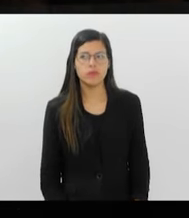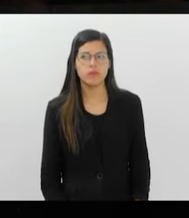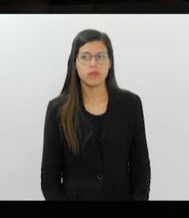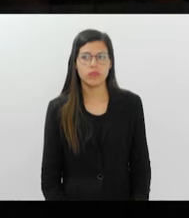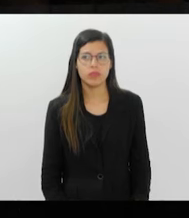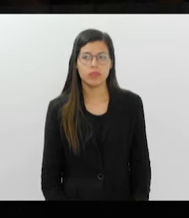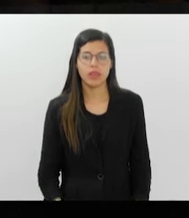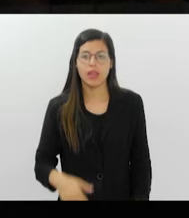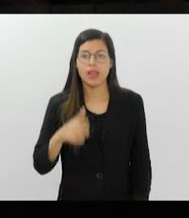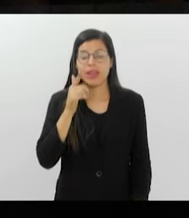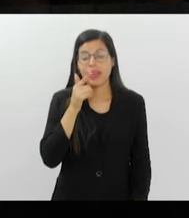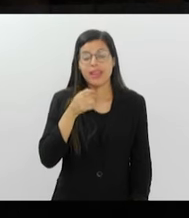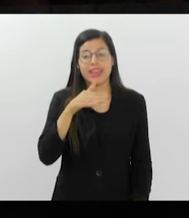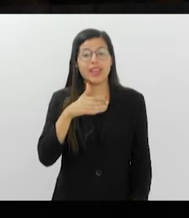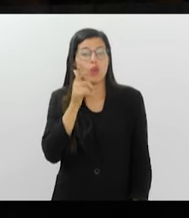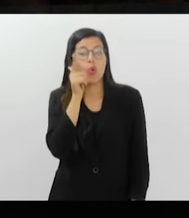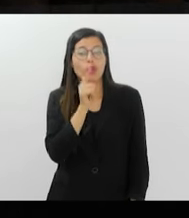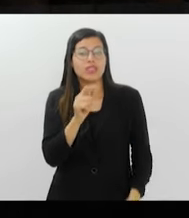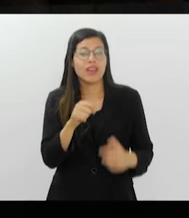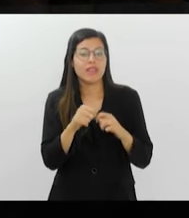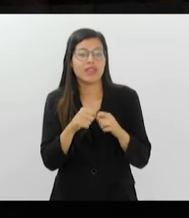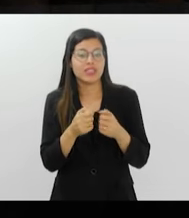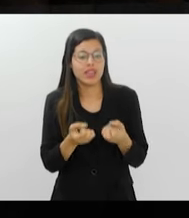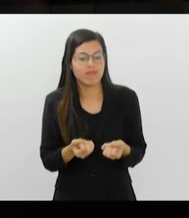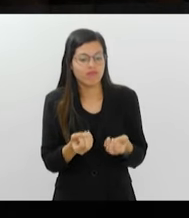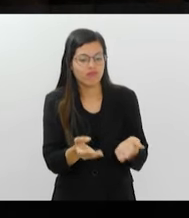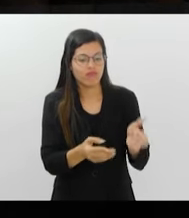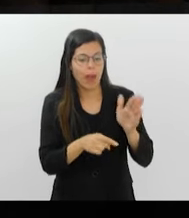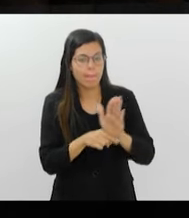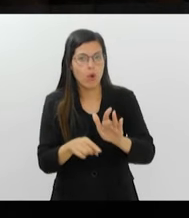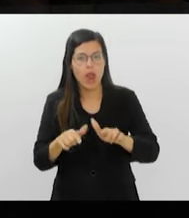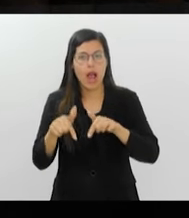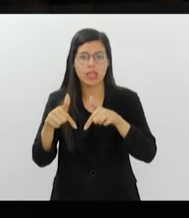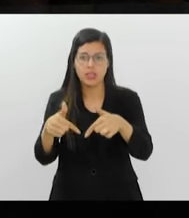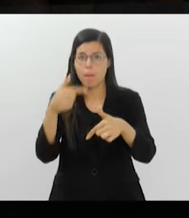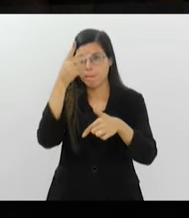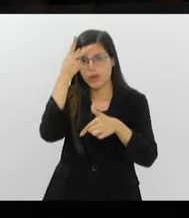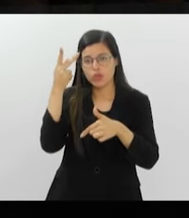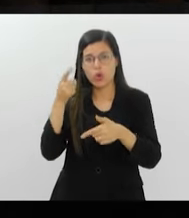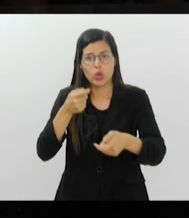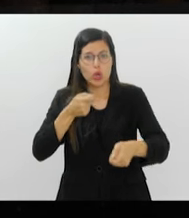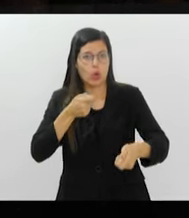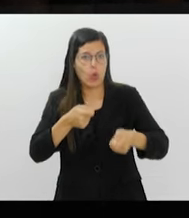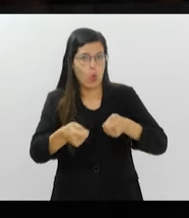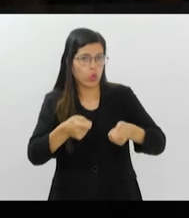sempre mais entrega? Quem comanda as prefeituras.